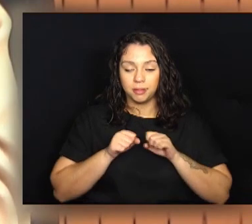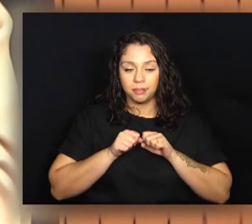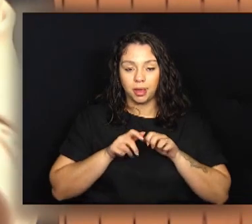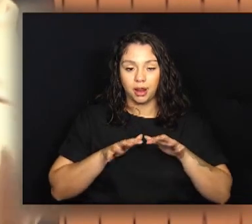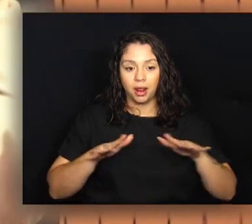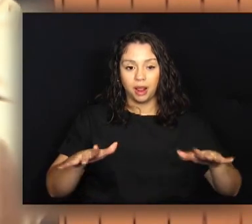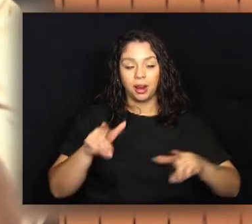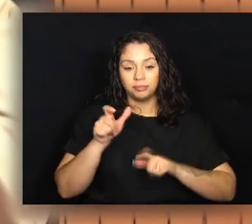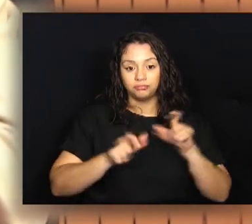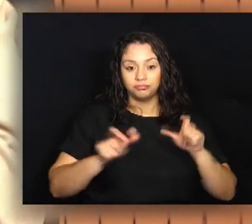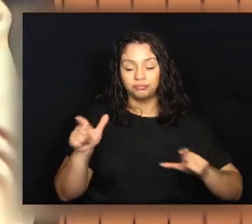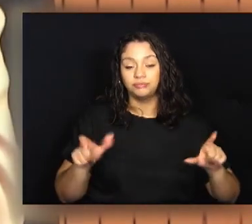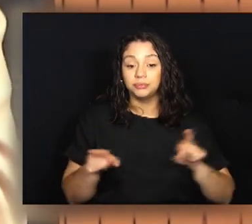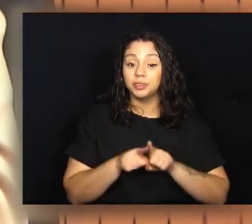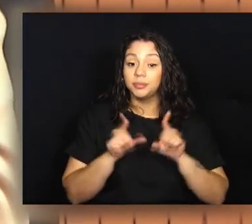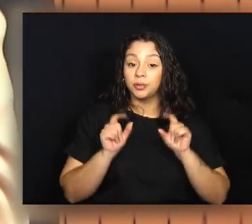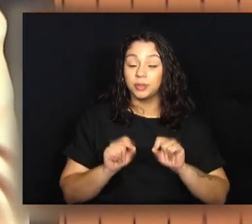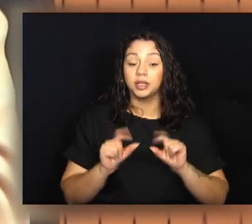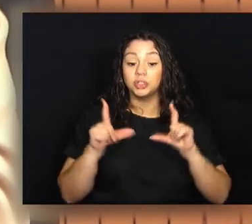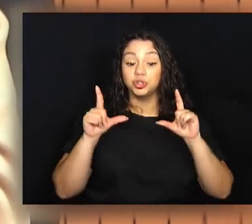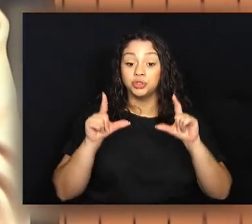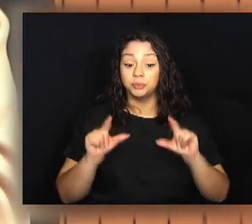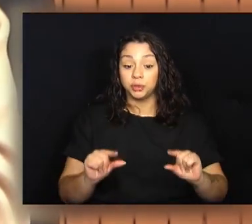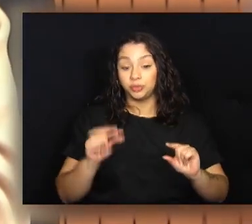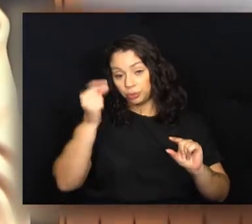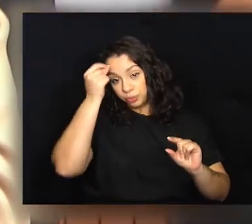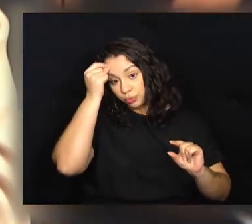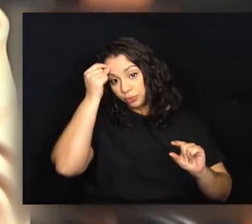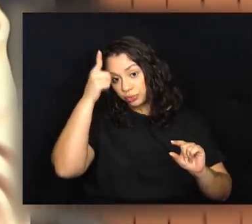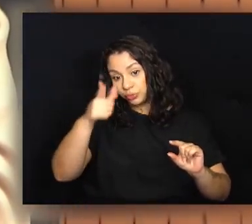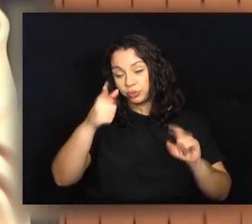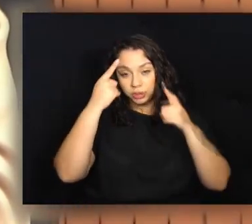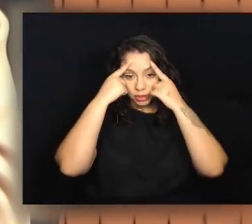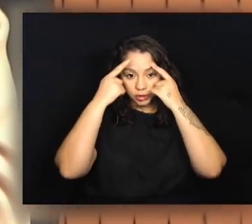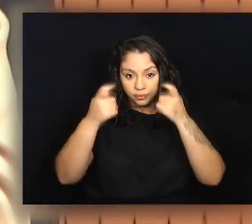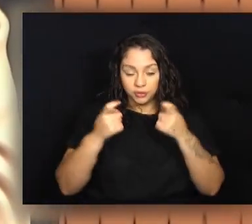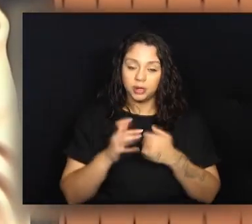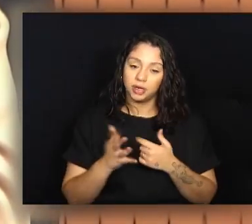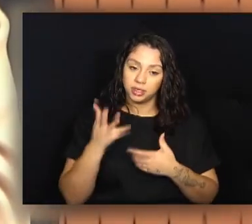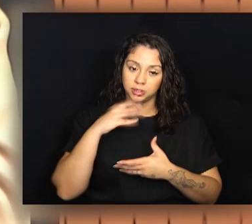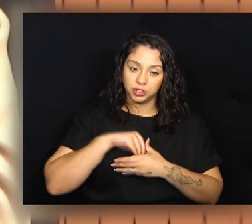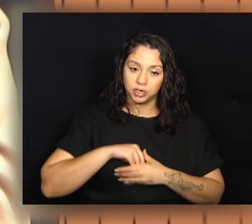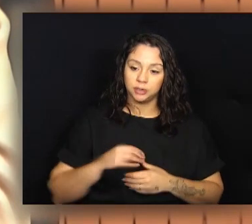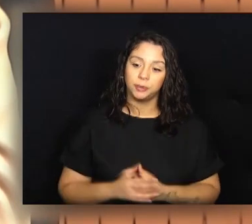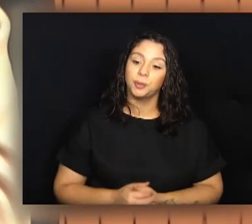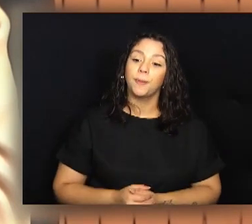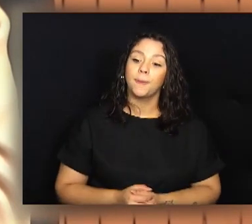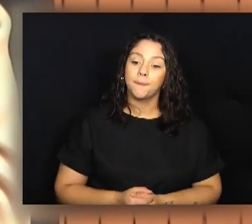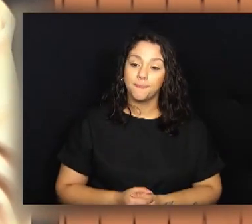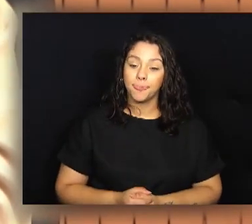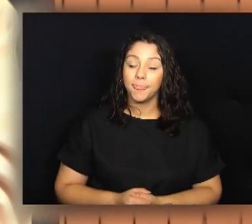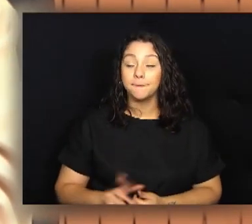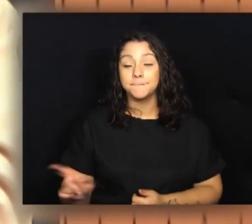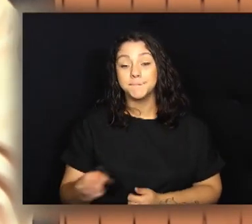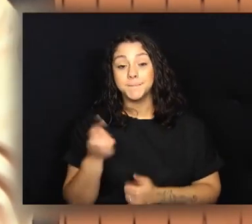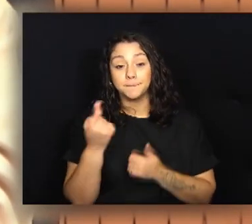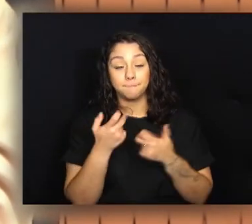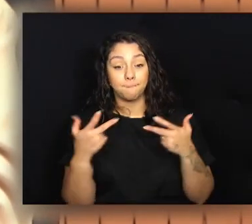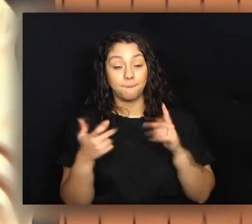na mesma medida que a gente vai diminuindo a nossa cultura de violência interna. E um dos